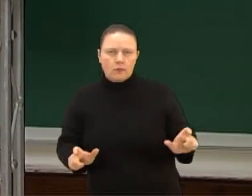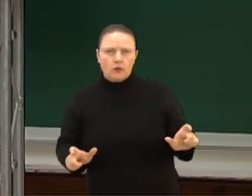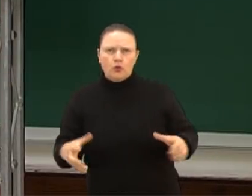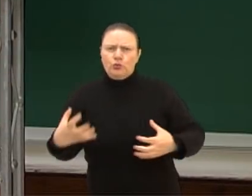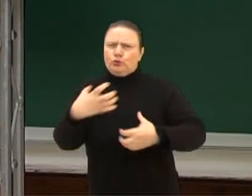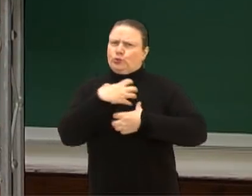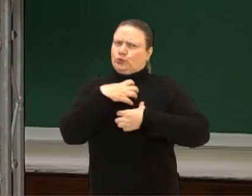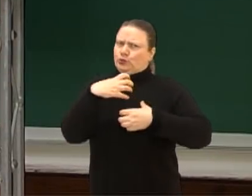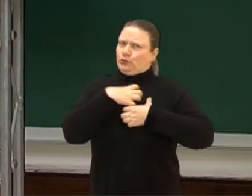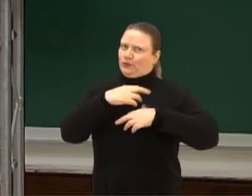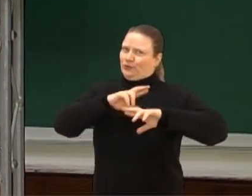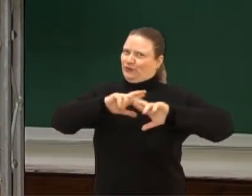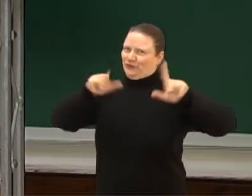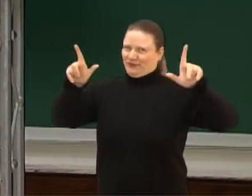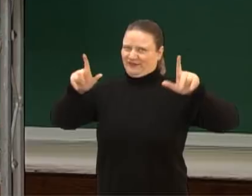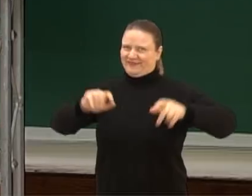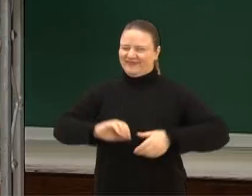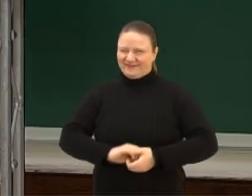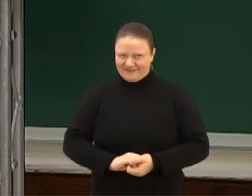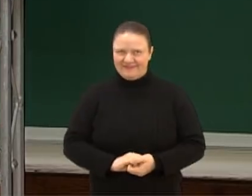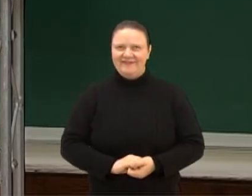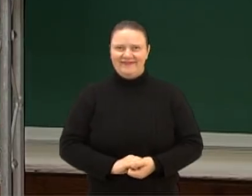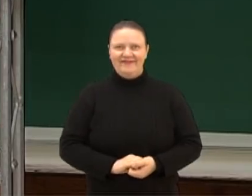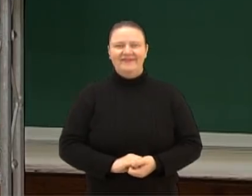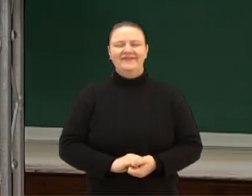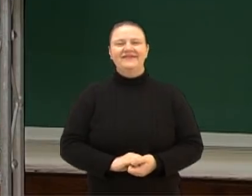nós vai poder ser percebido, tá bom?